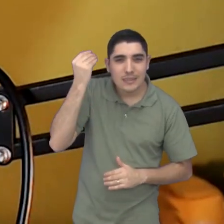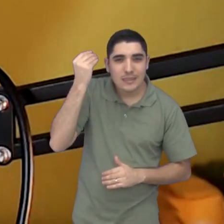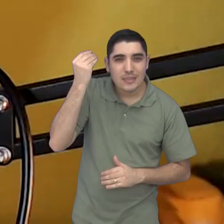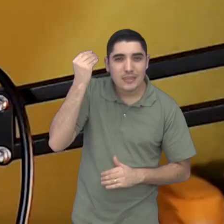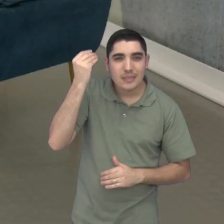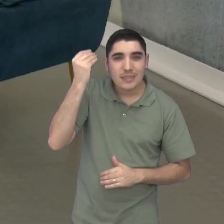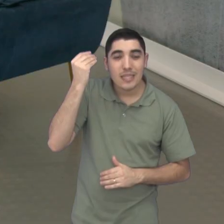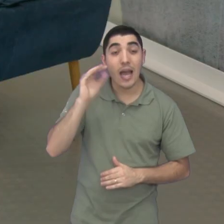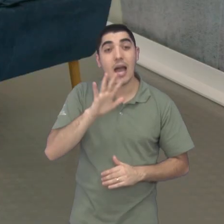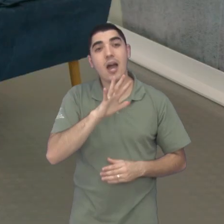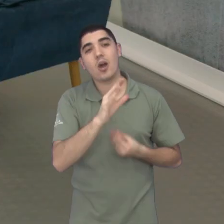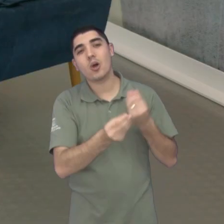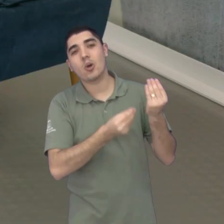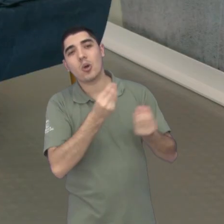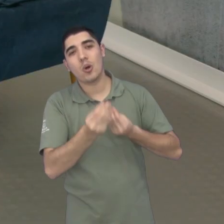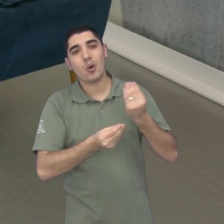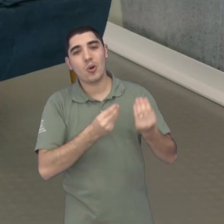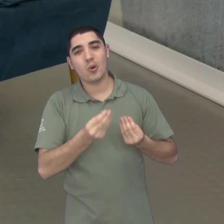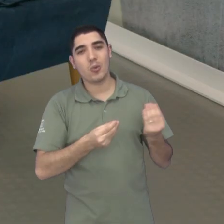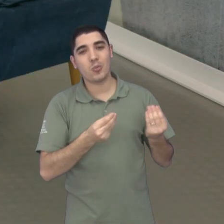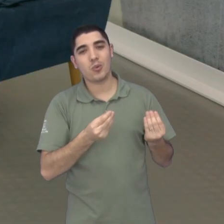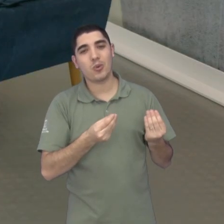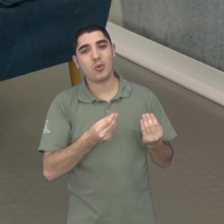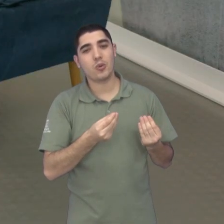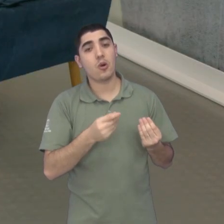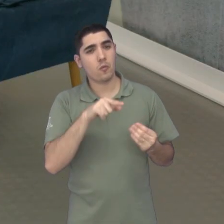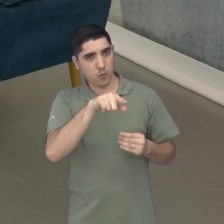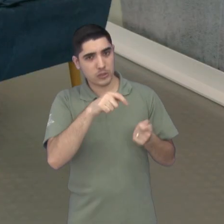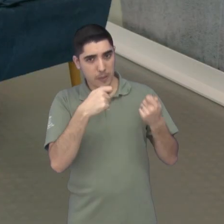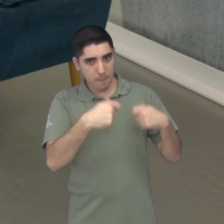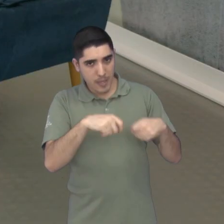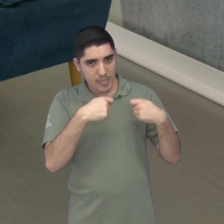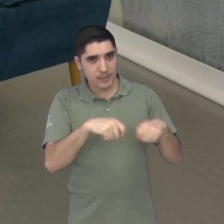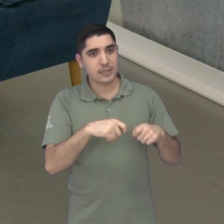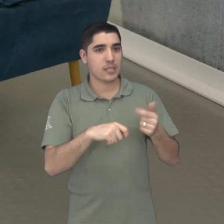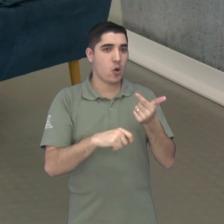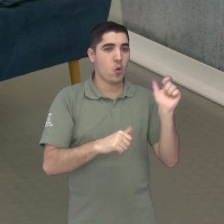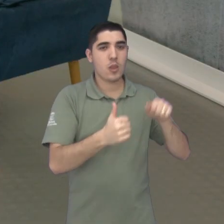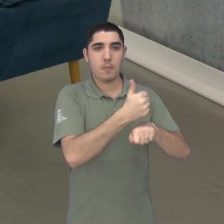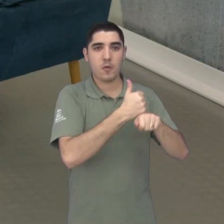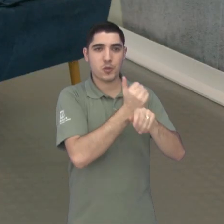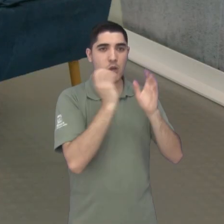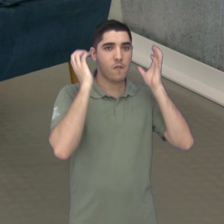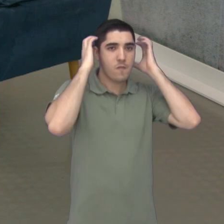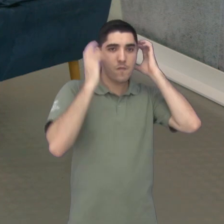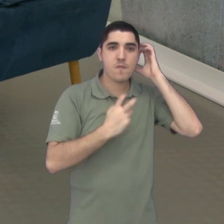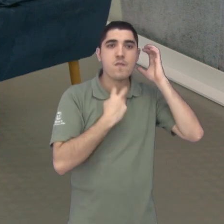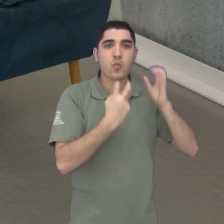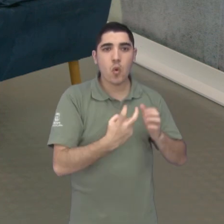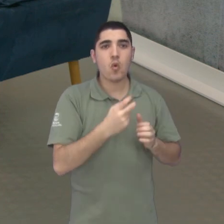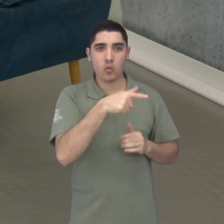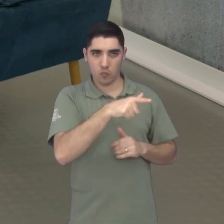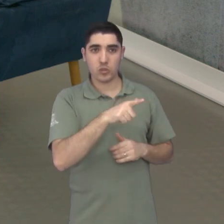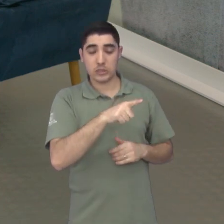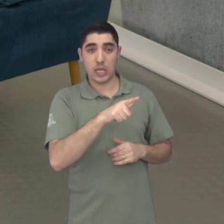já. Como que você precisa de uma fono? Você aquece a sua voz? Tem